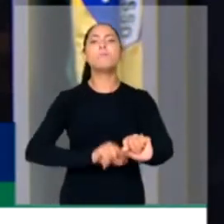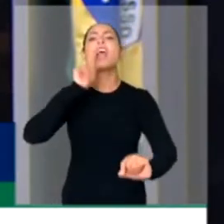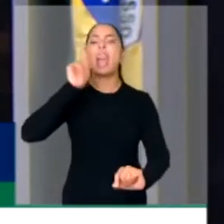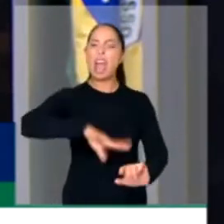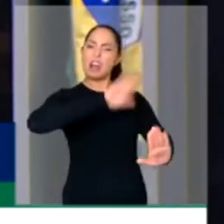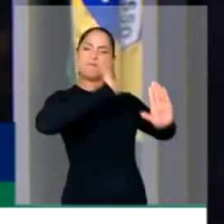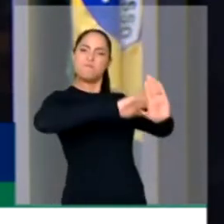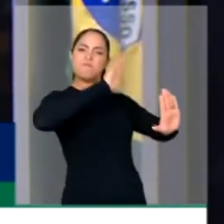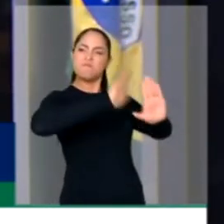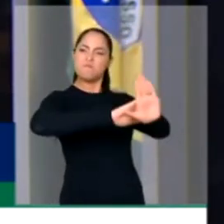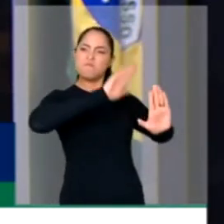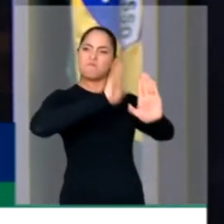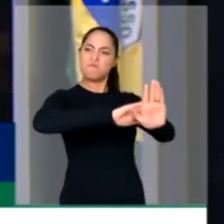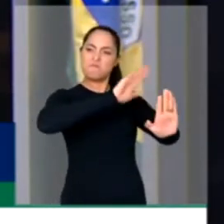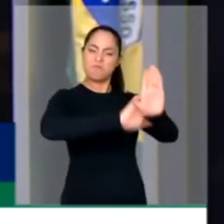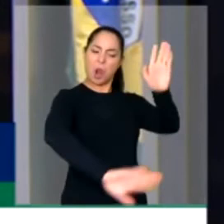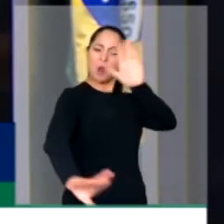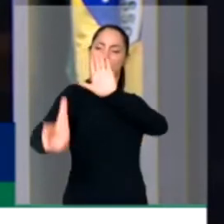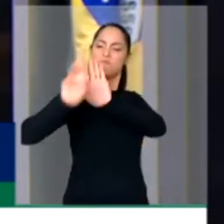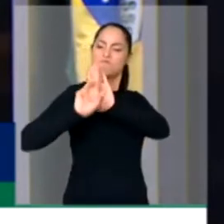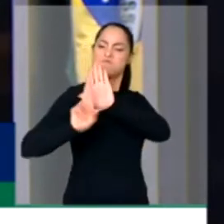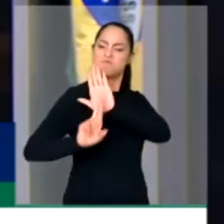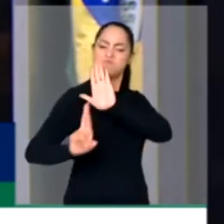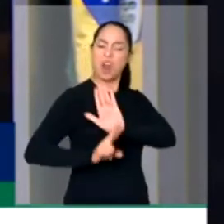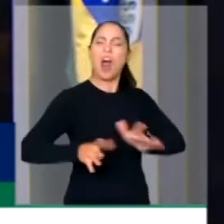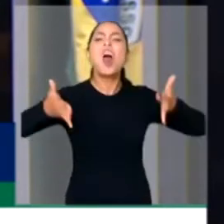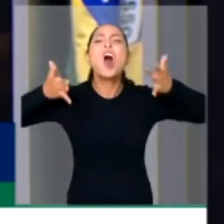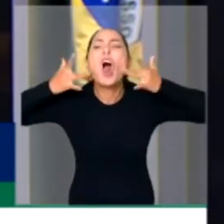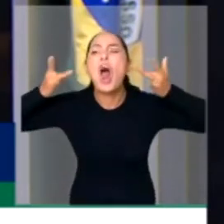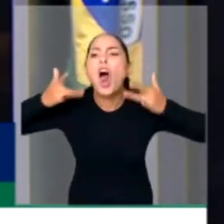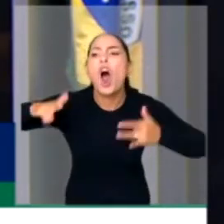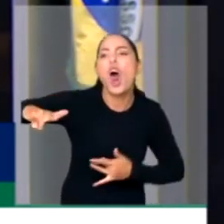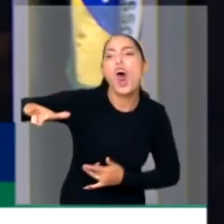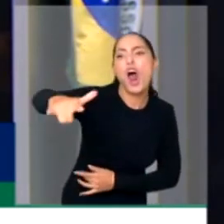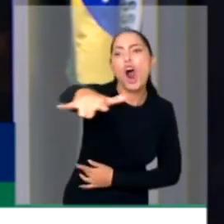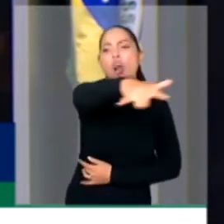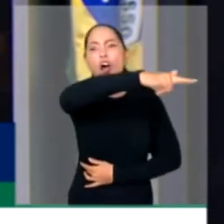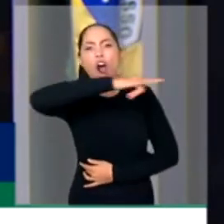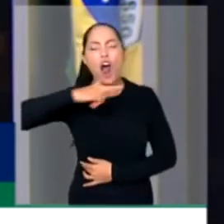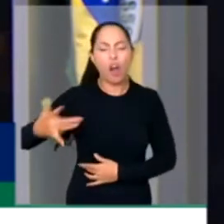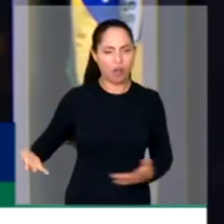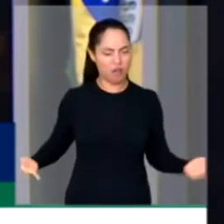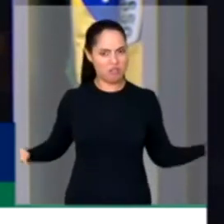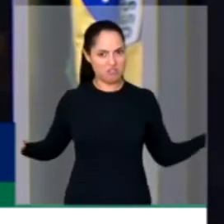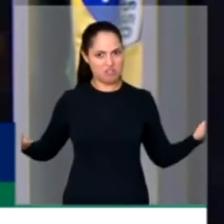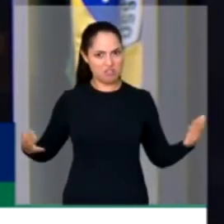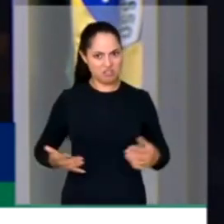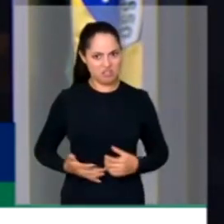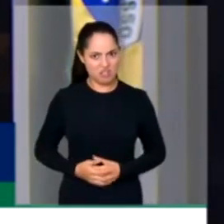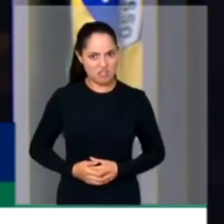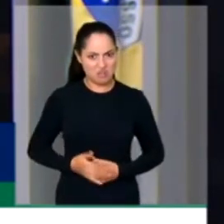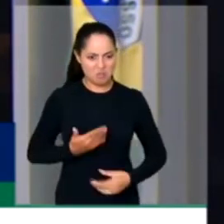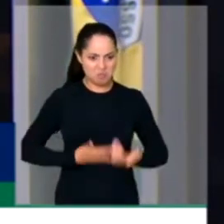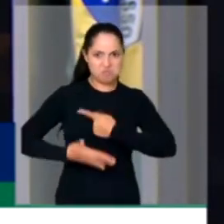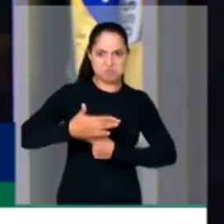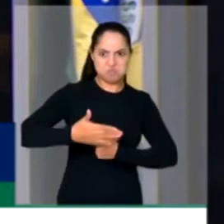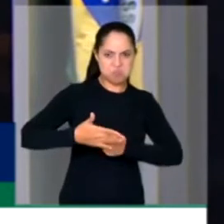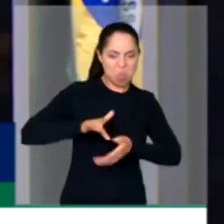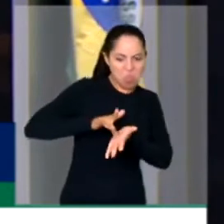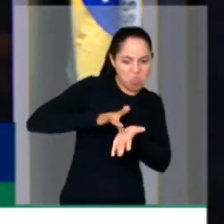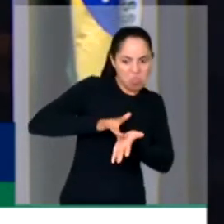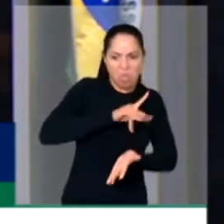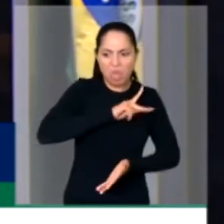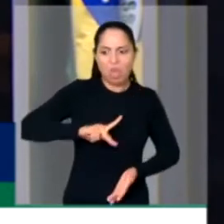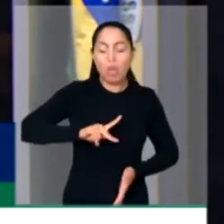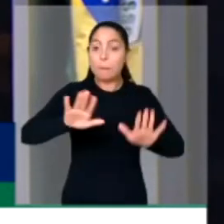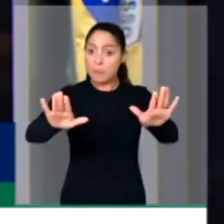farsa do regime que montava um teatro travestido de eleição presidencial. E o deputado Eduardo Bolsonaro,